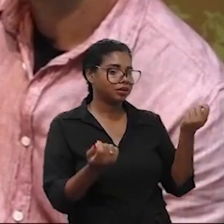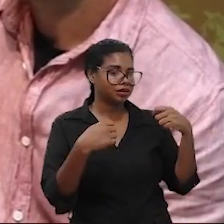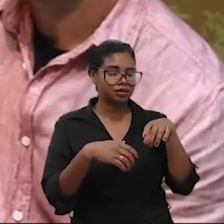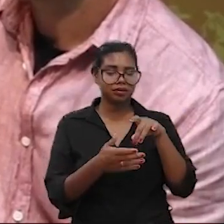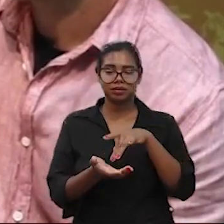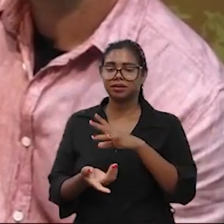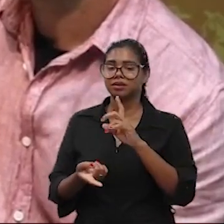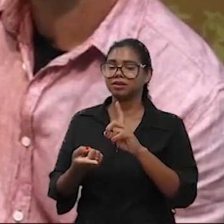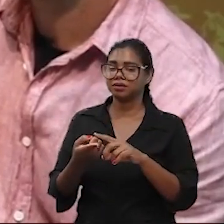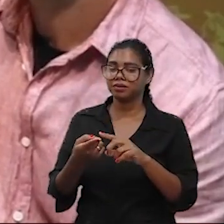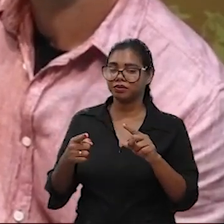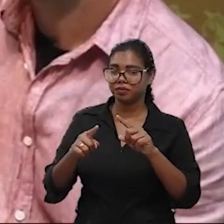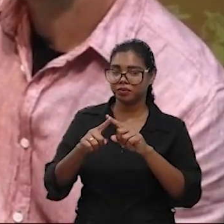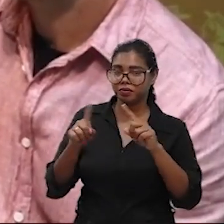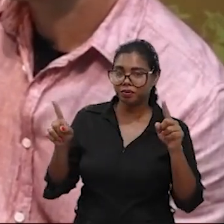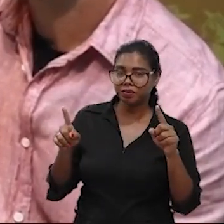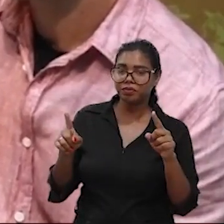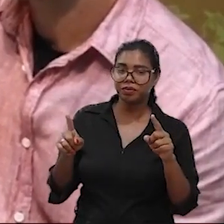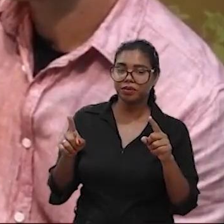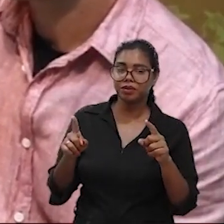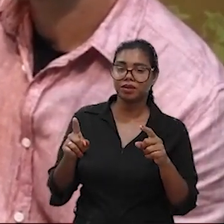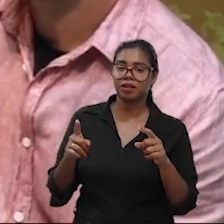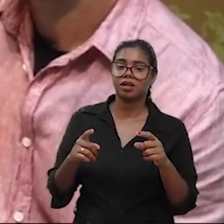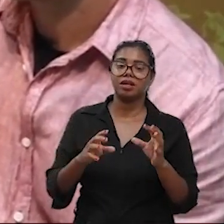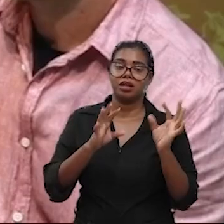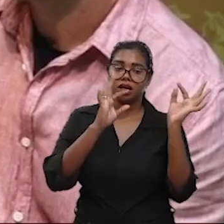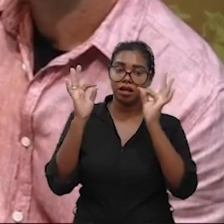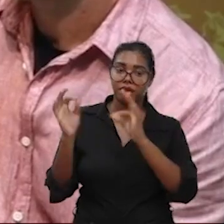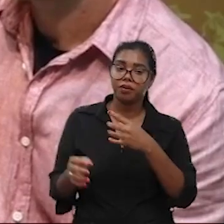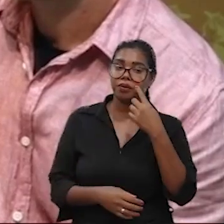mas algo que eu vi, né, que o próprio Alceu